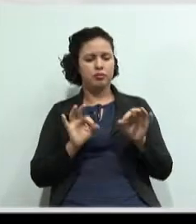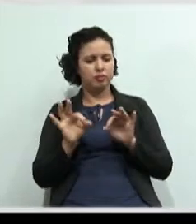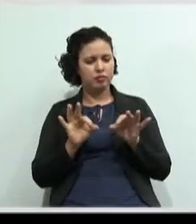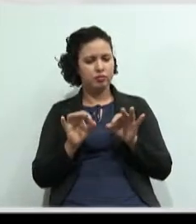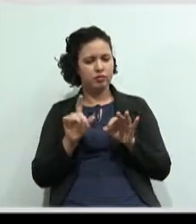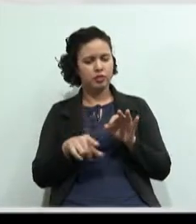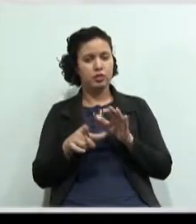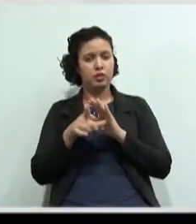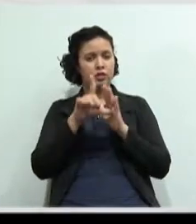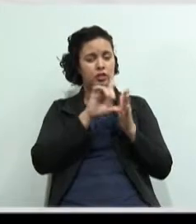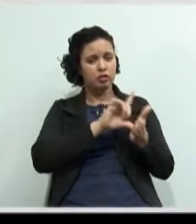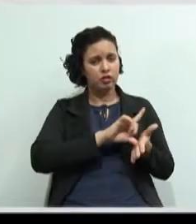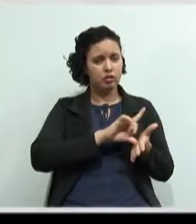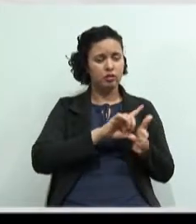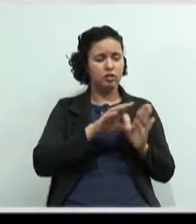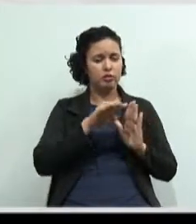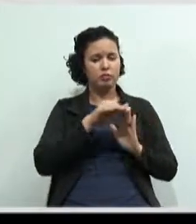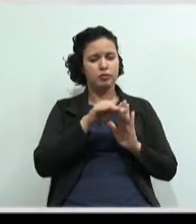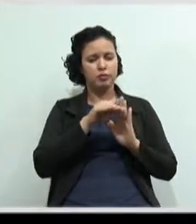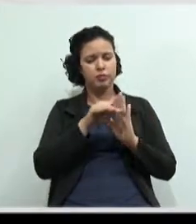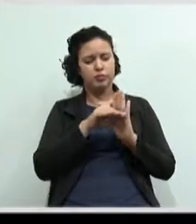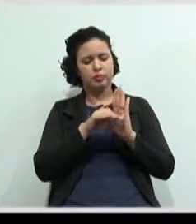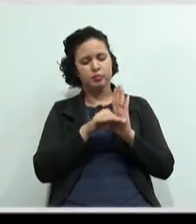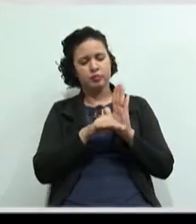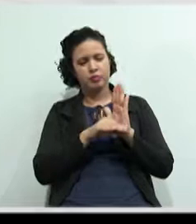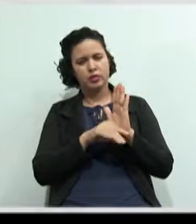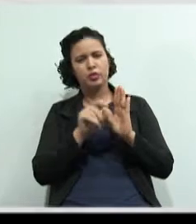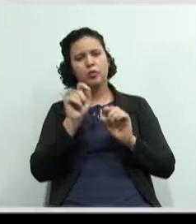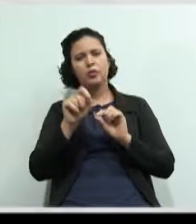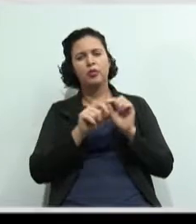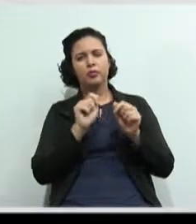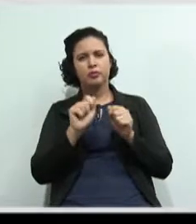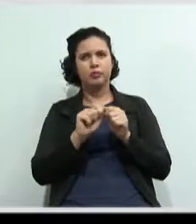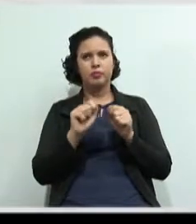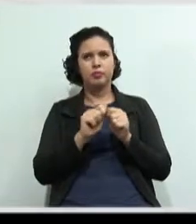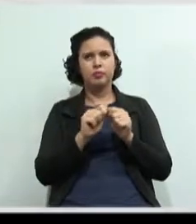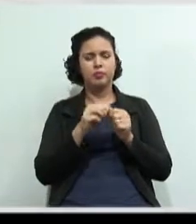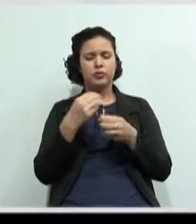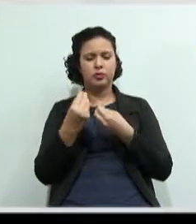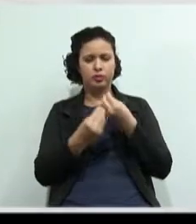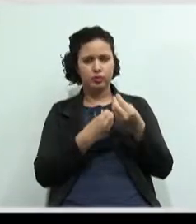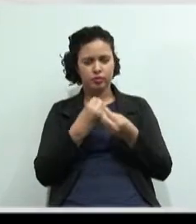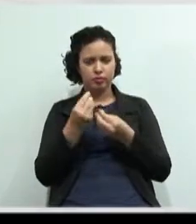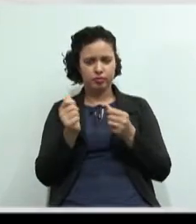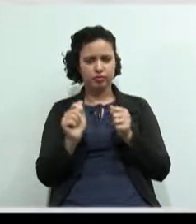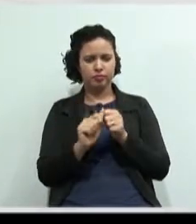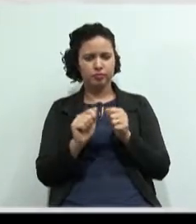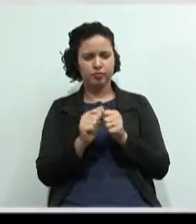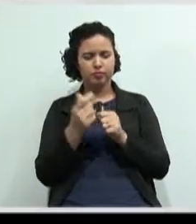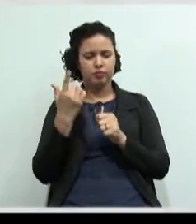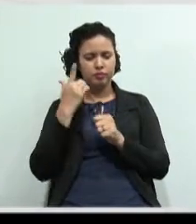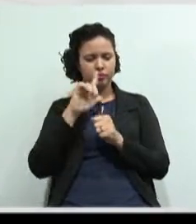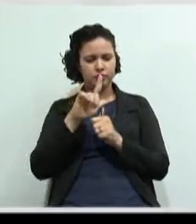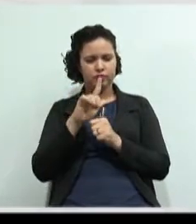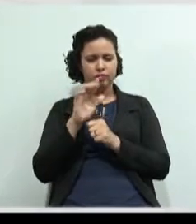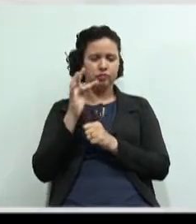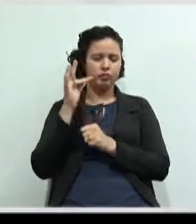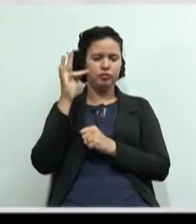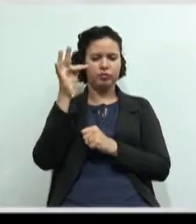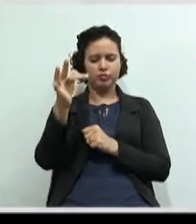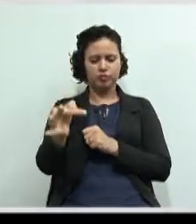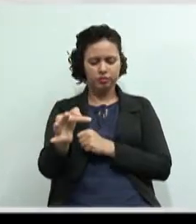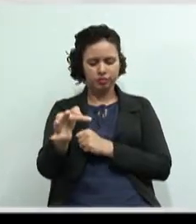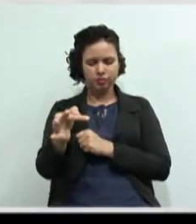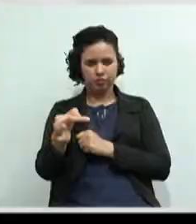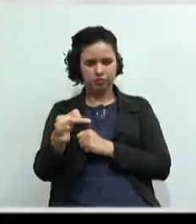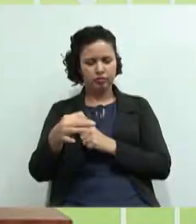determinar antecipadamente o que será colocado em prática, a forma como será feito, alcançando o resultado futuro. E eu quero que